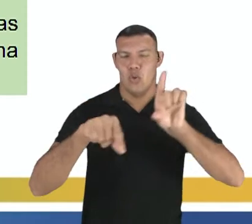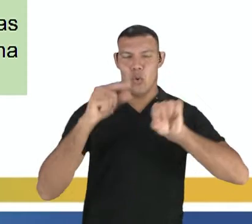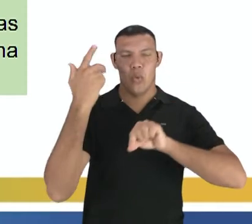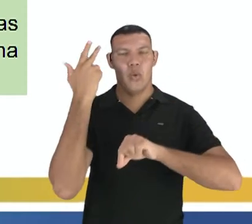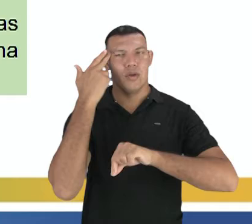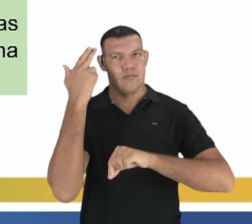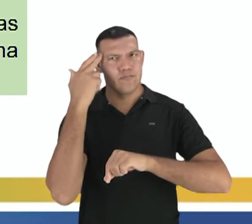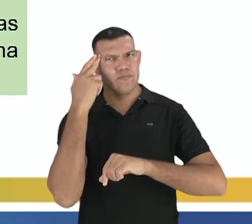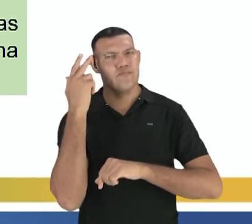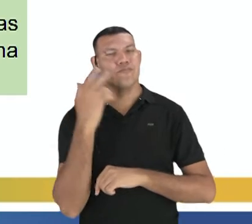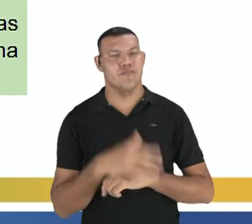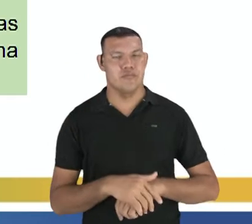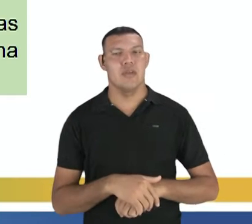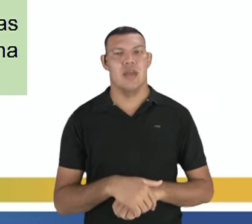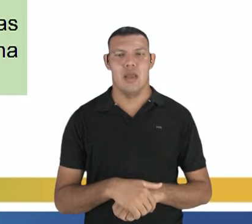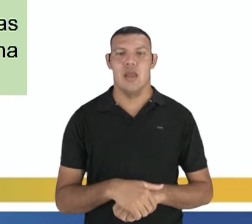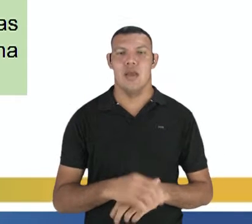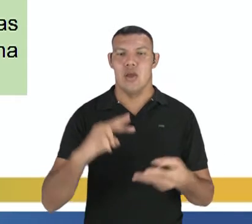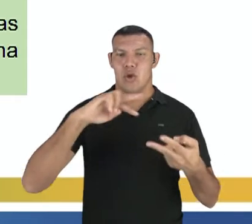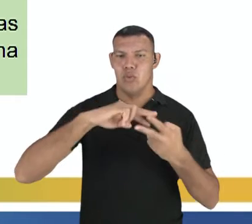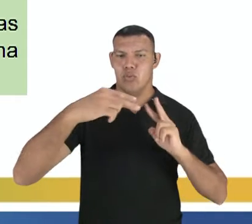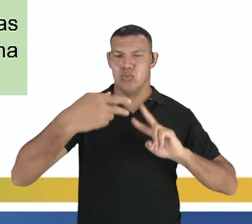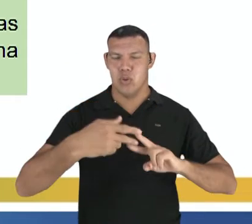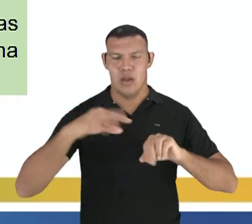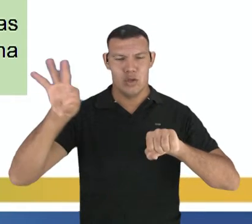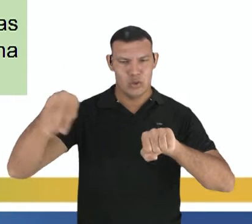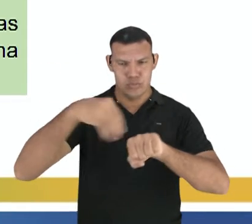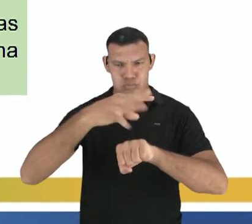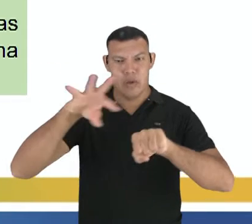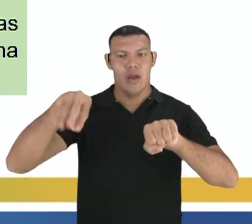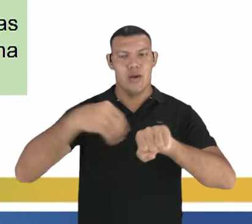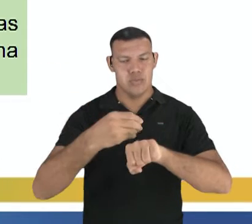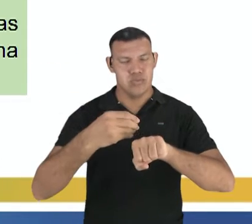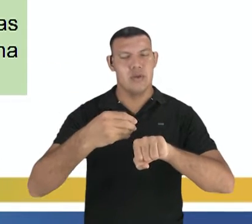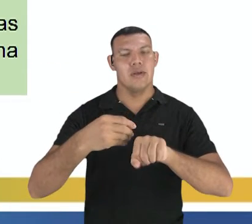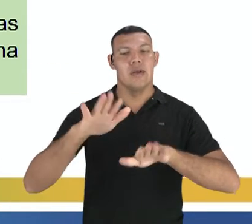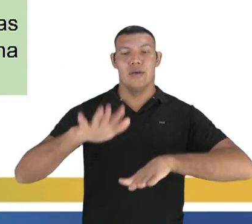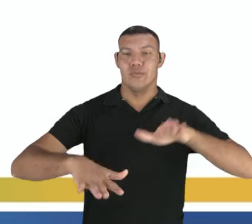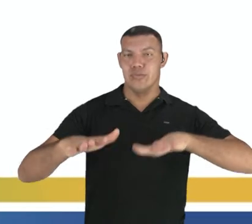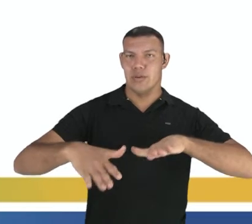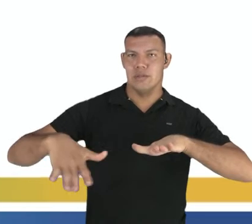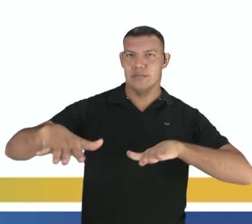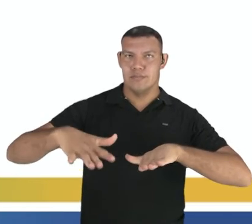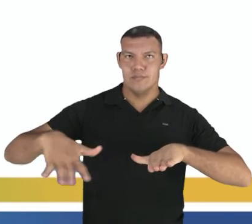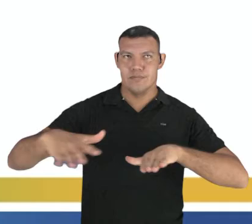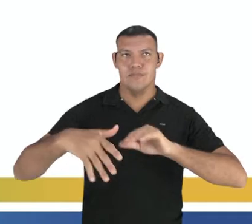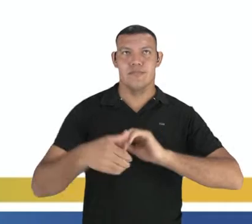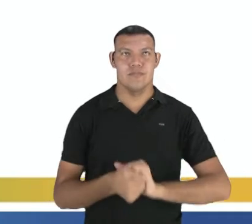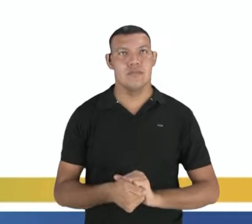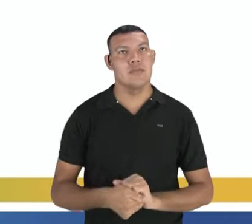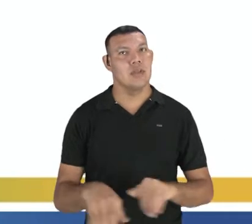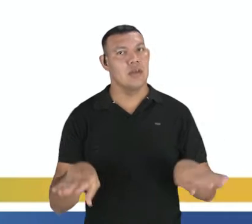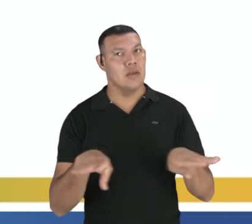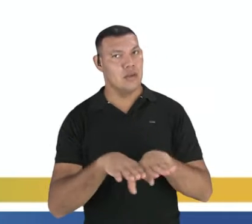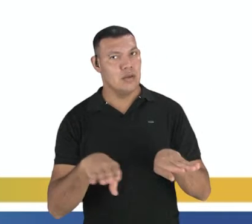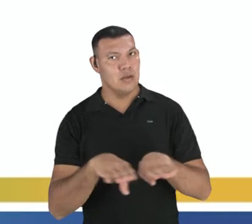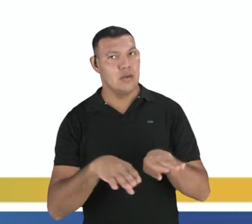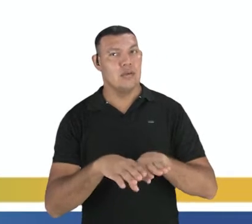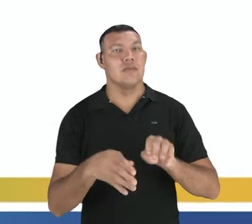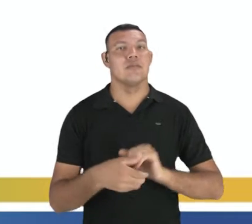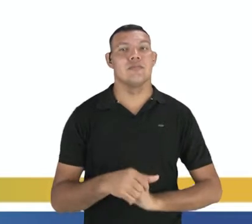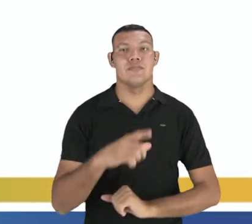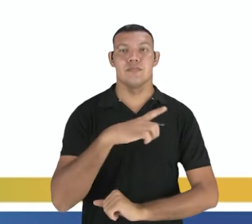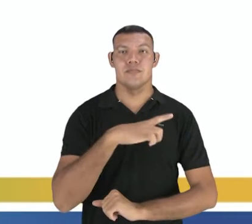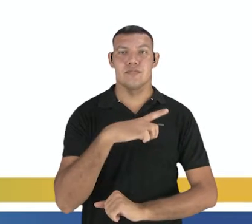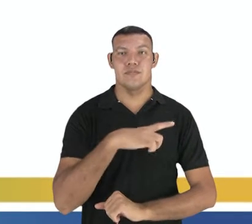aquele organismo que pode passar os melhores genes de acordo com aquele ambiente. Bom, e aí nós temos também